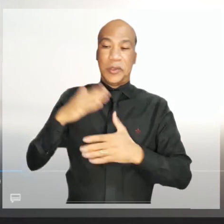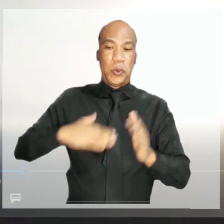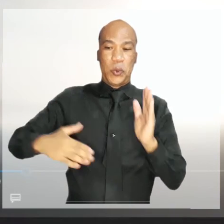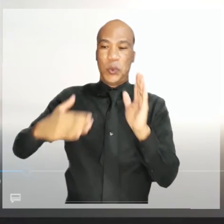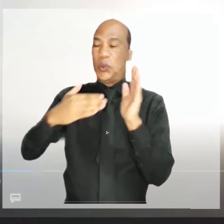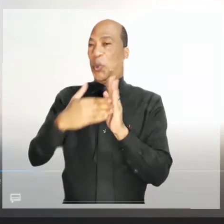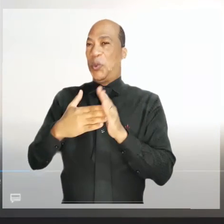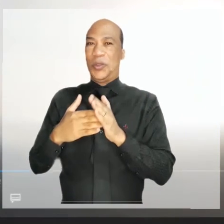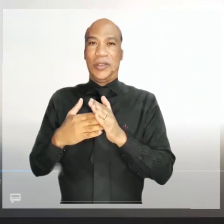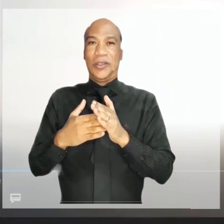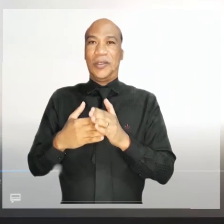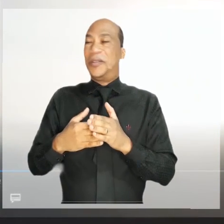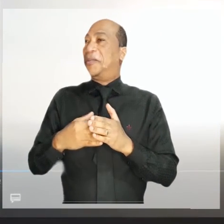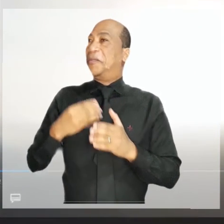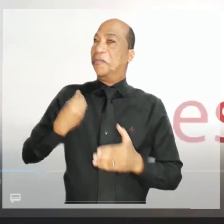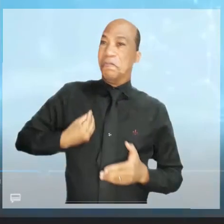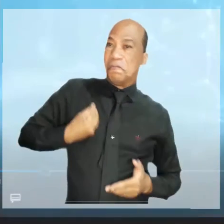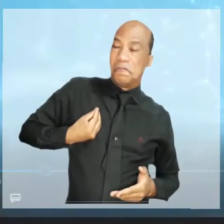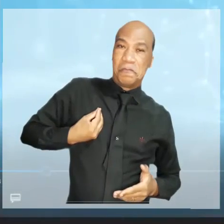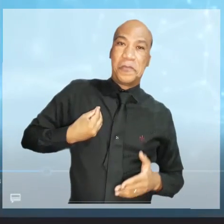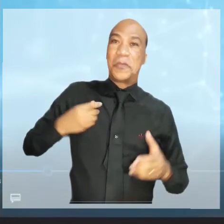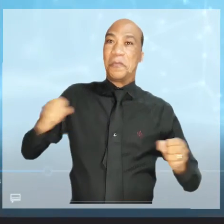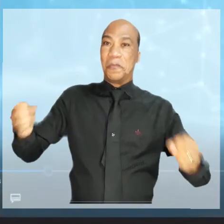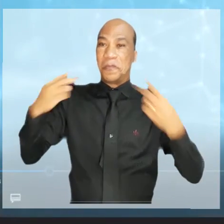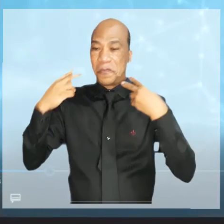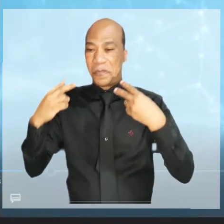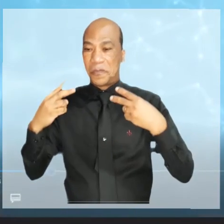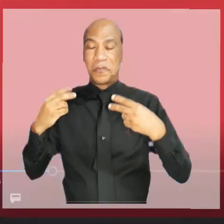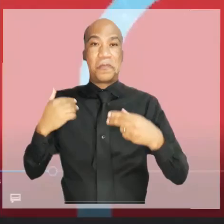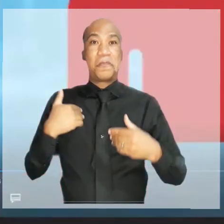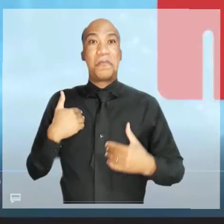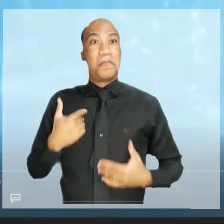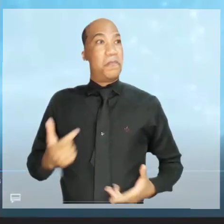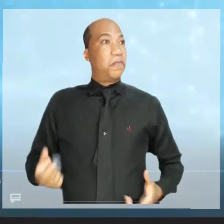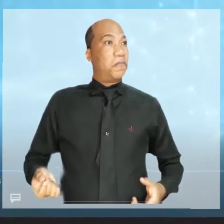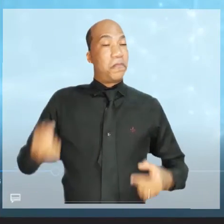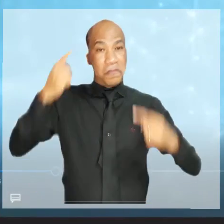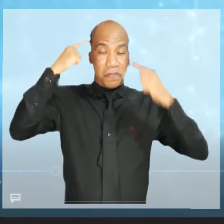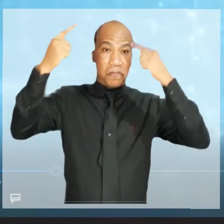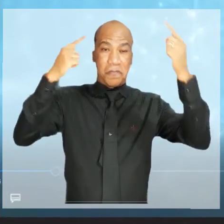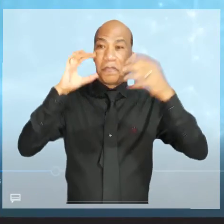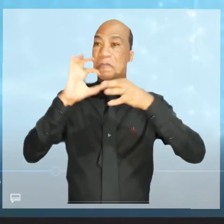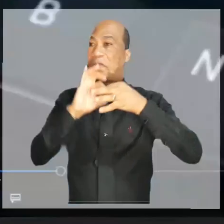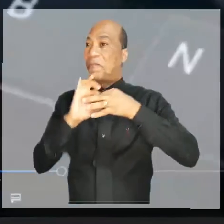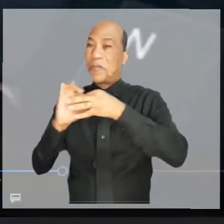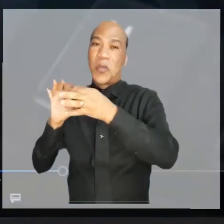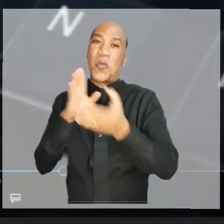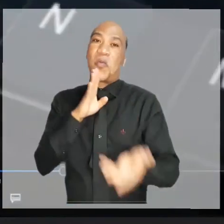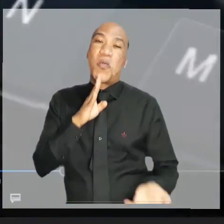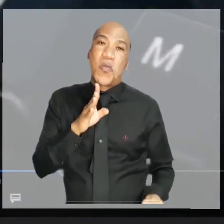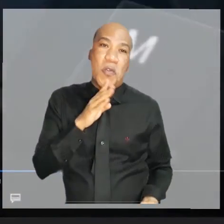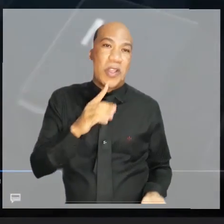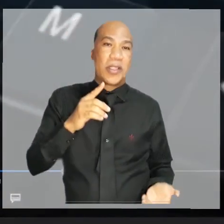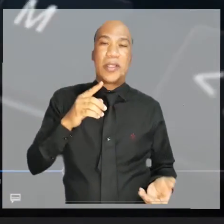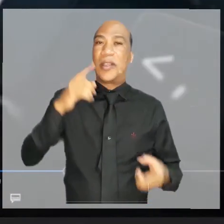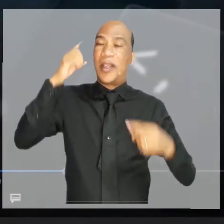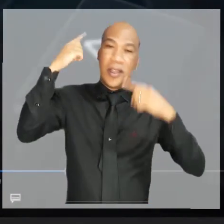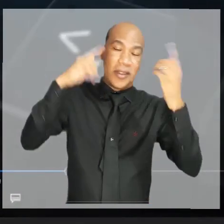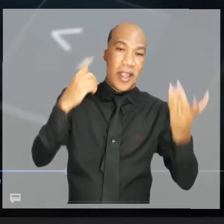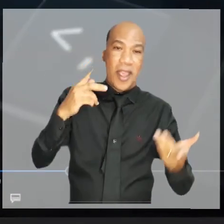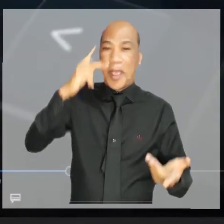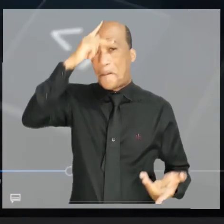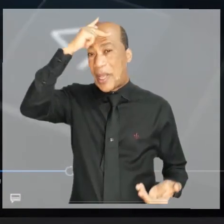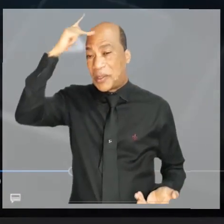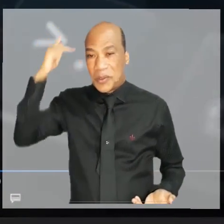conhecimento, ideias e pessoas. Já estávamos nos acostumando a passar as manhãs juntos, não é mesmo? Mas chegou